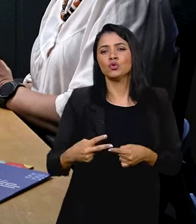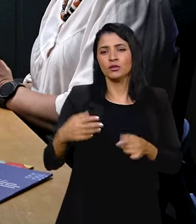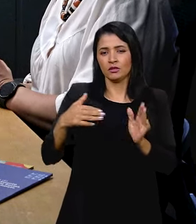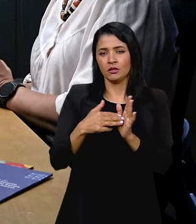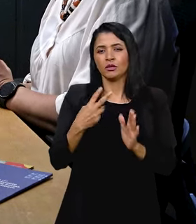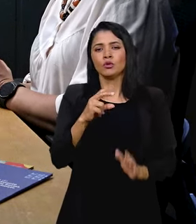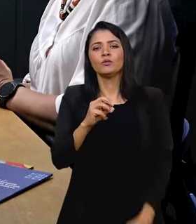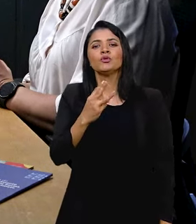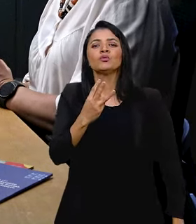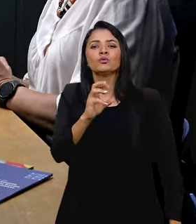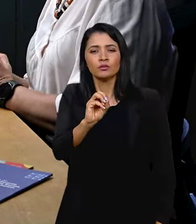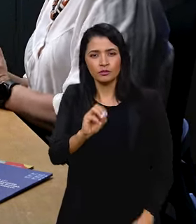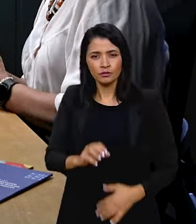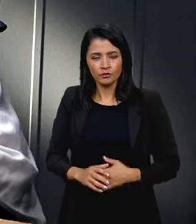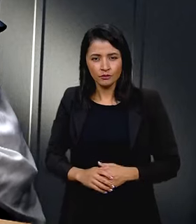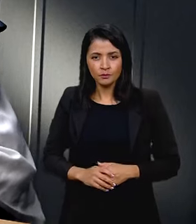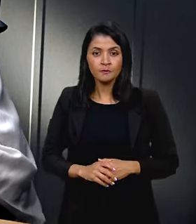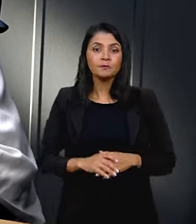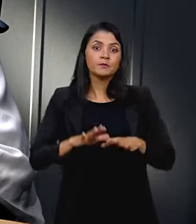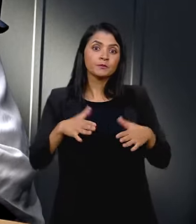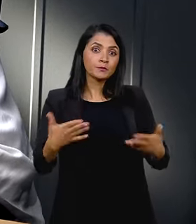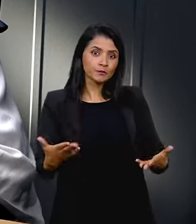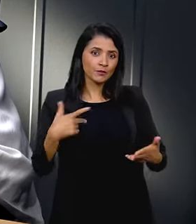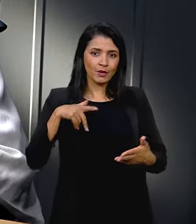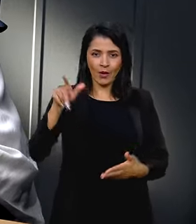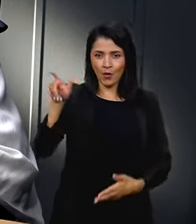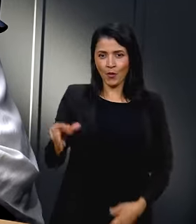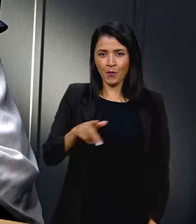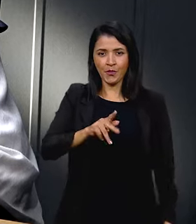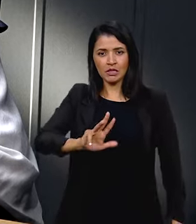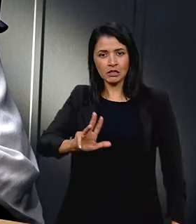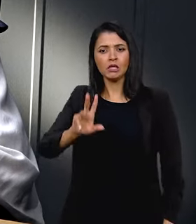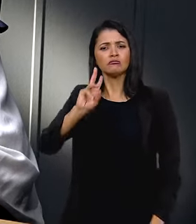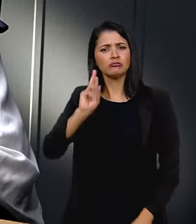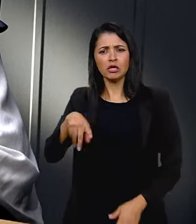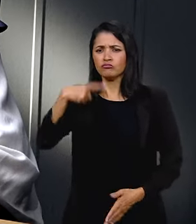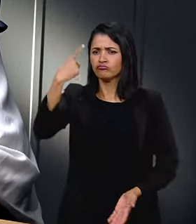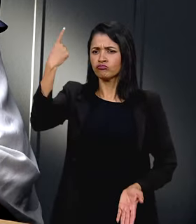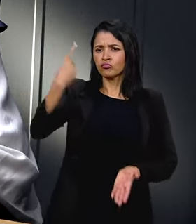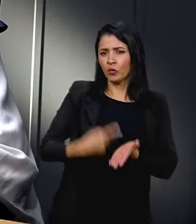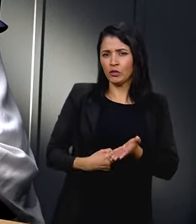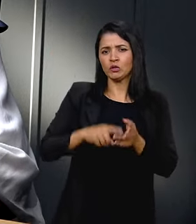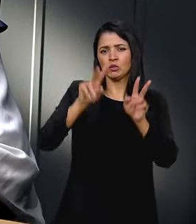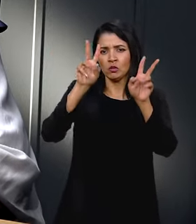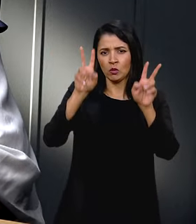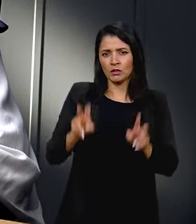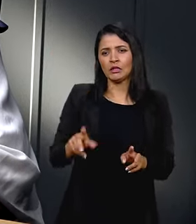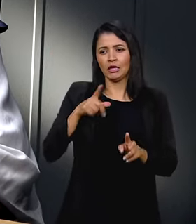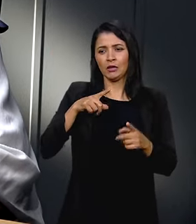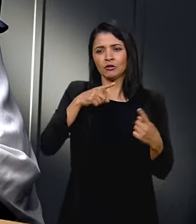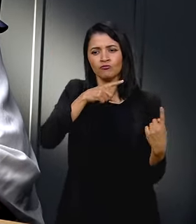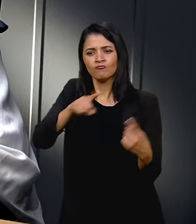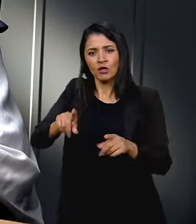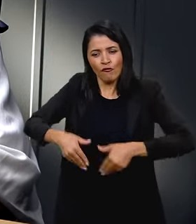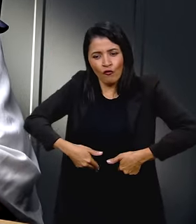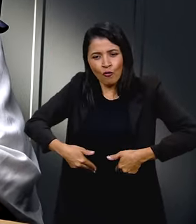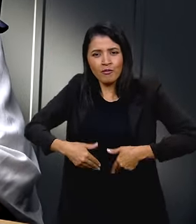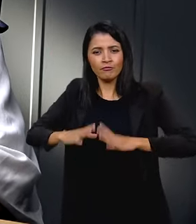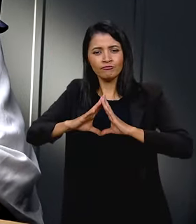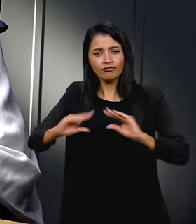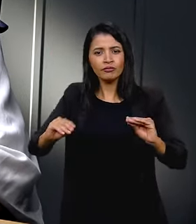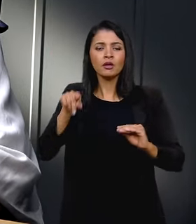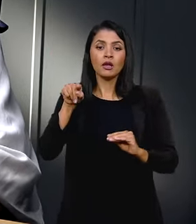do até 2030 então Eh o presidente Lula que sempre teve um compromisso muito forte com esse tema de combate à fome